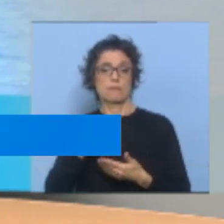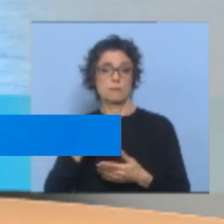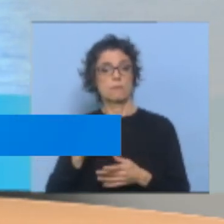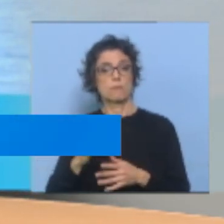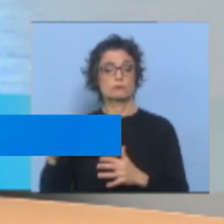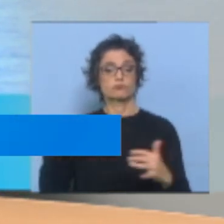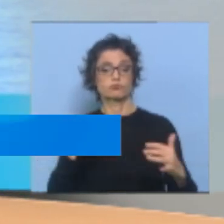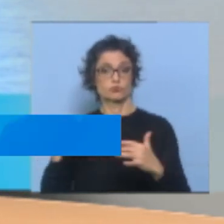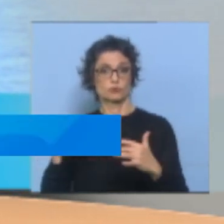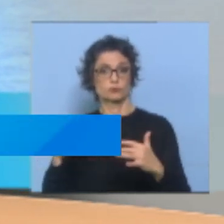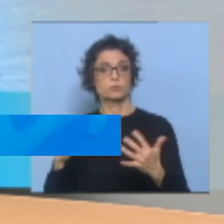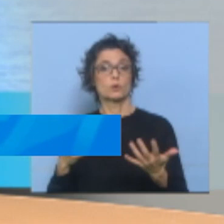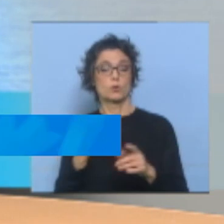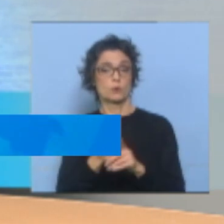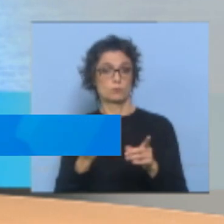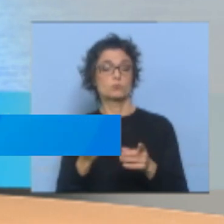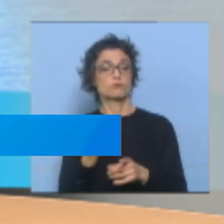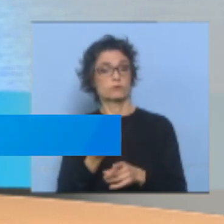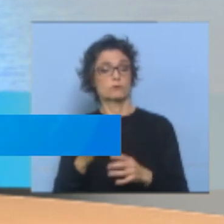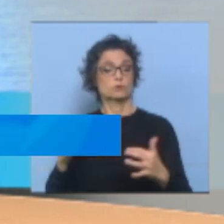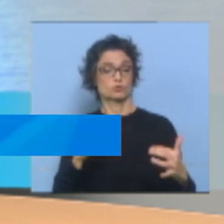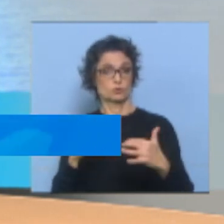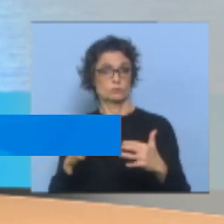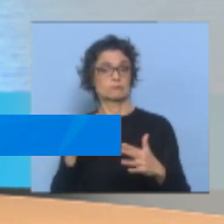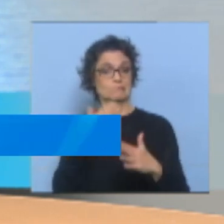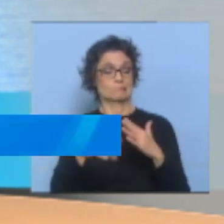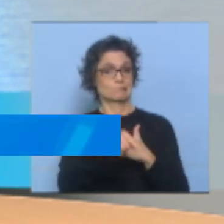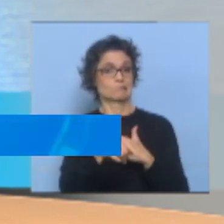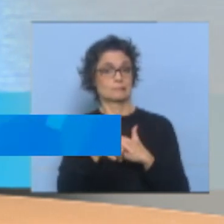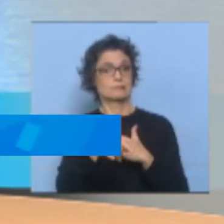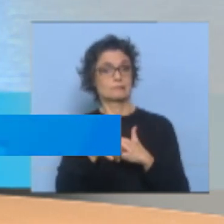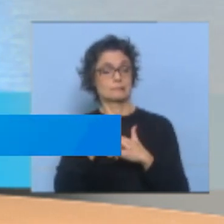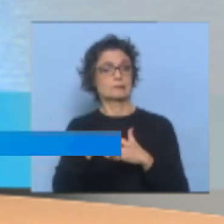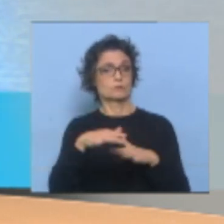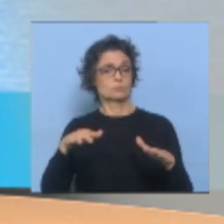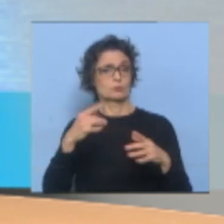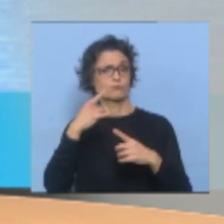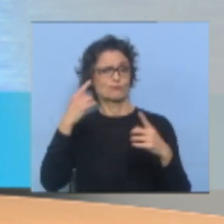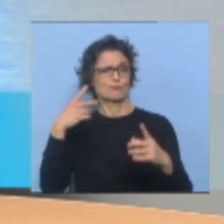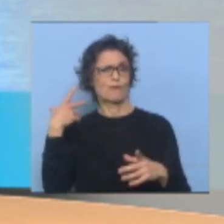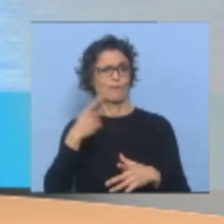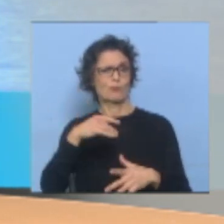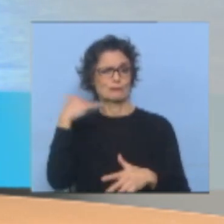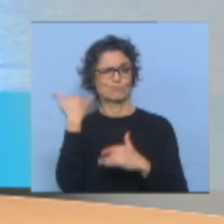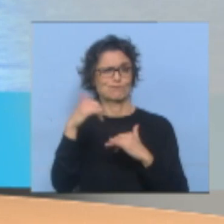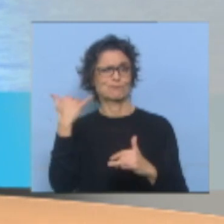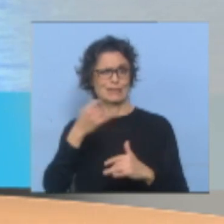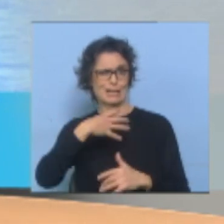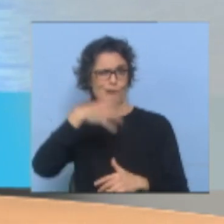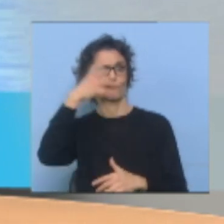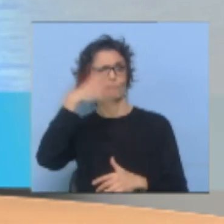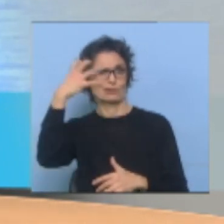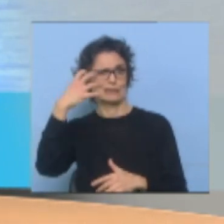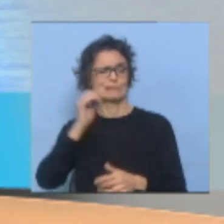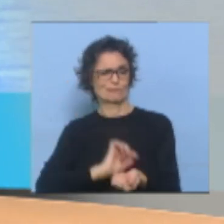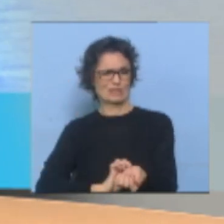desporto acabou por ser palco para episódios de violência verbal, de teor racista. É um tema que queremos